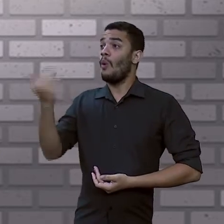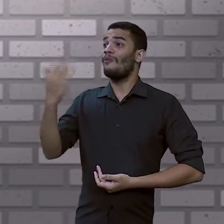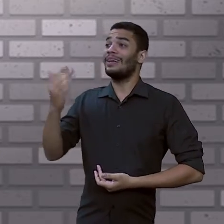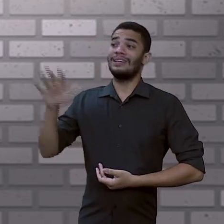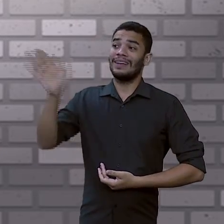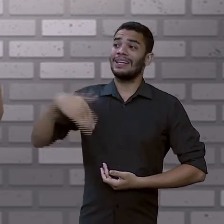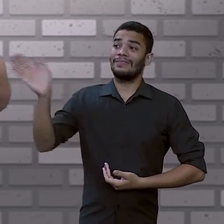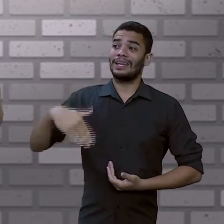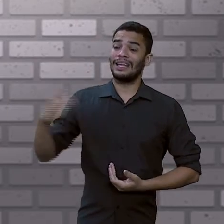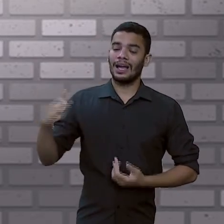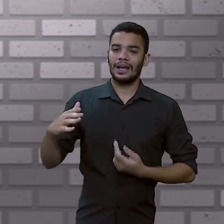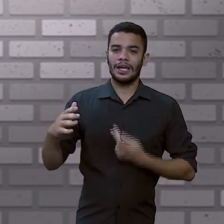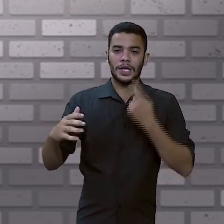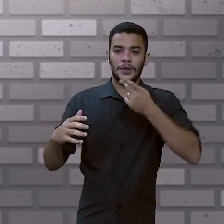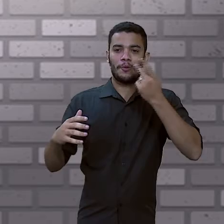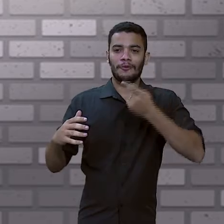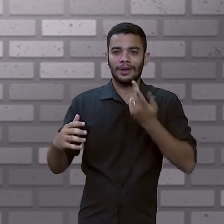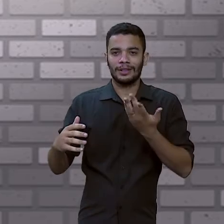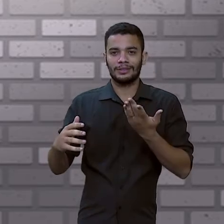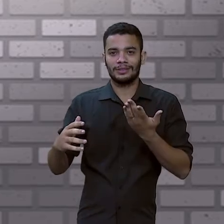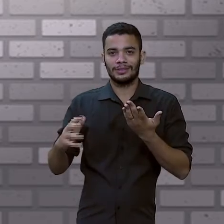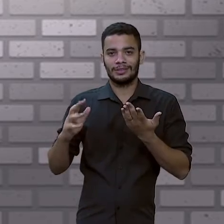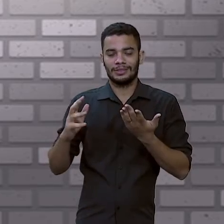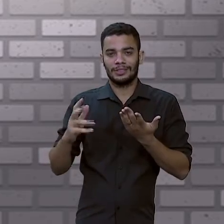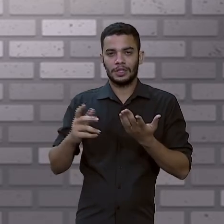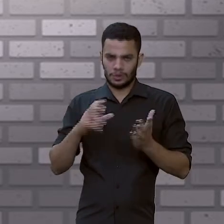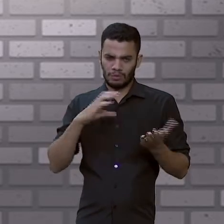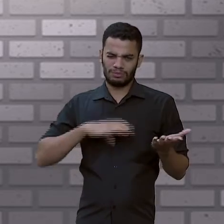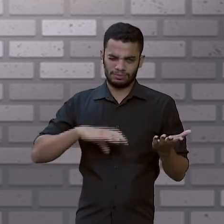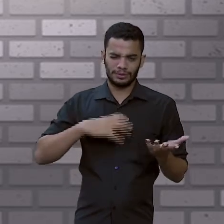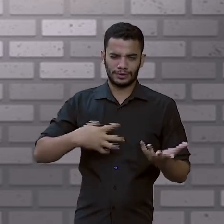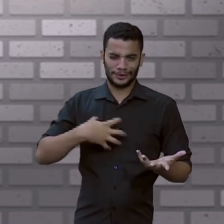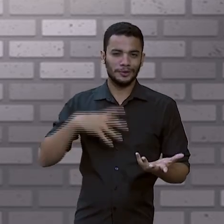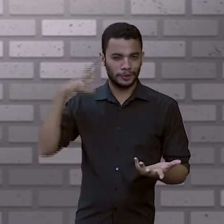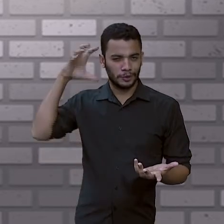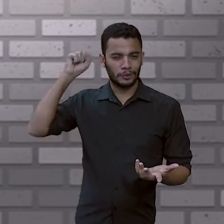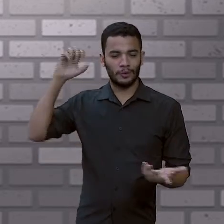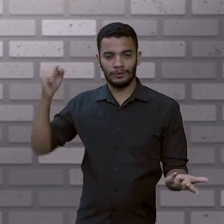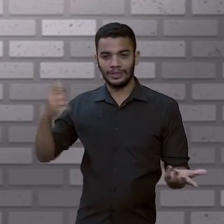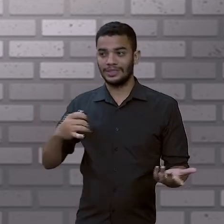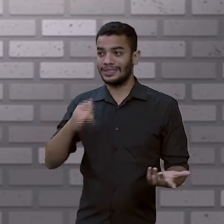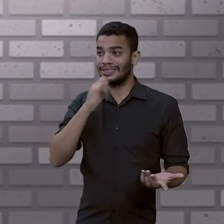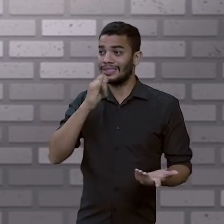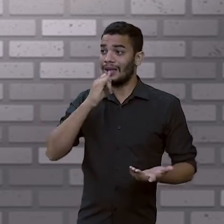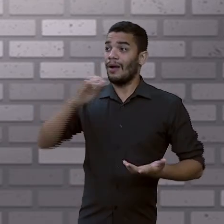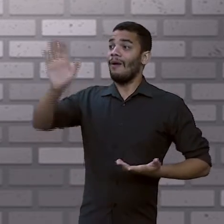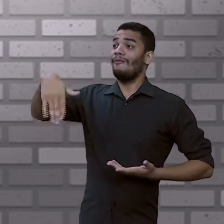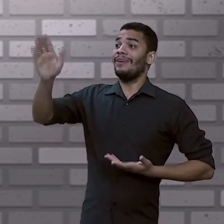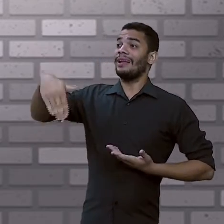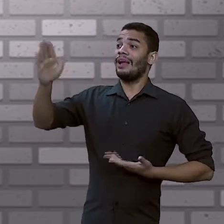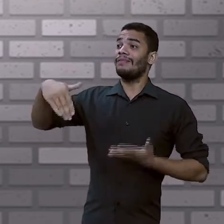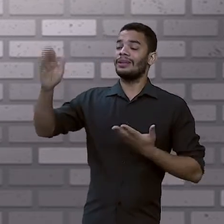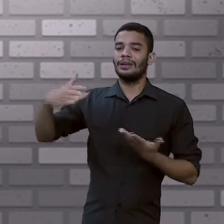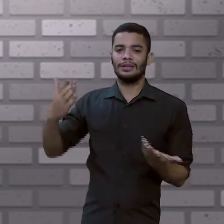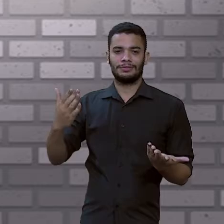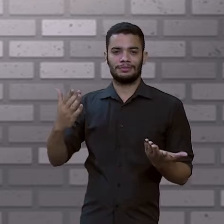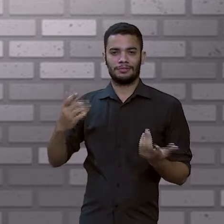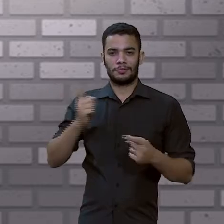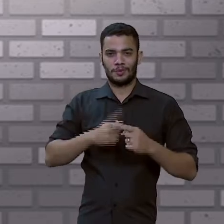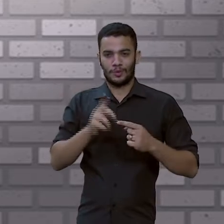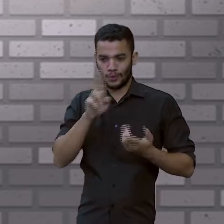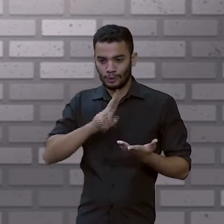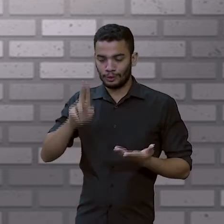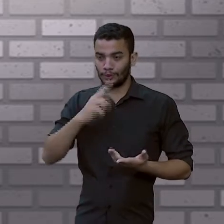Estela! Oi, José! Quando dizemos que sim e ao mesmo tempo, fazemos um joinha com as